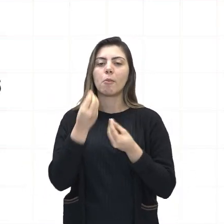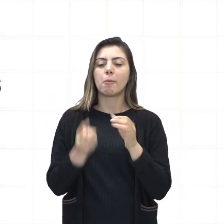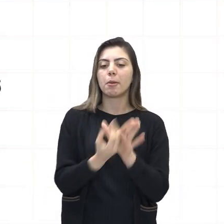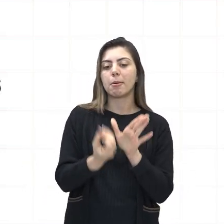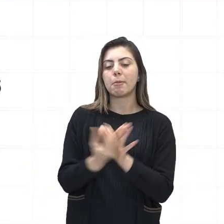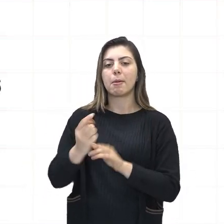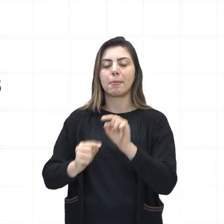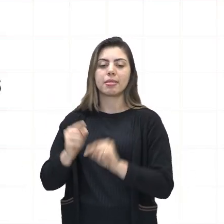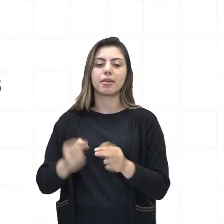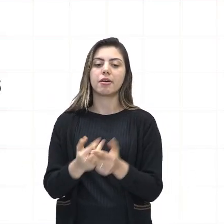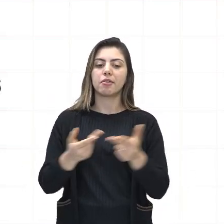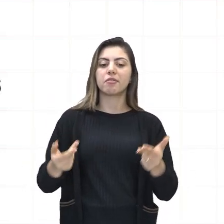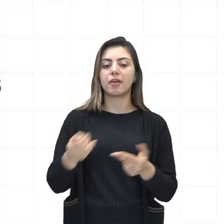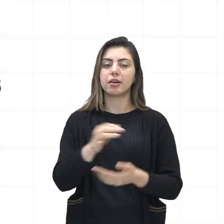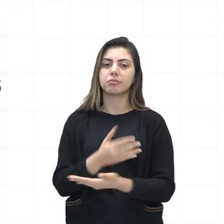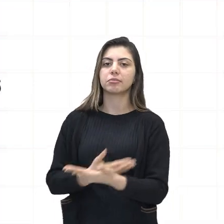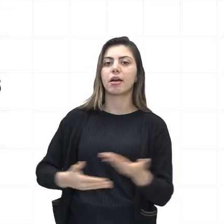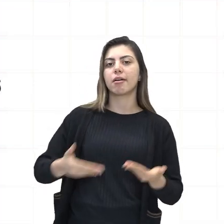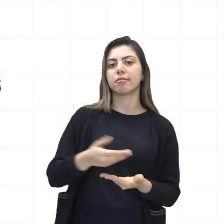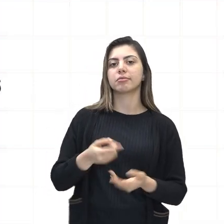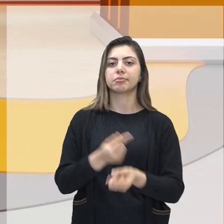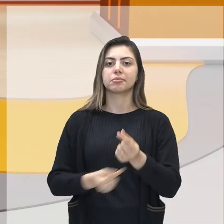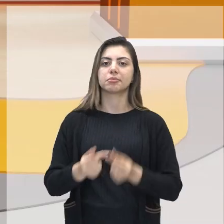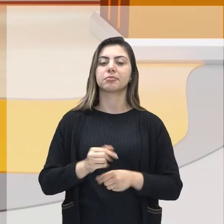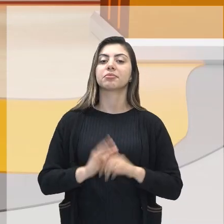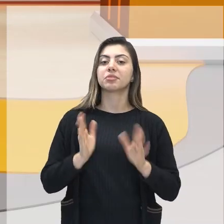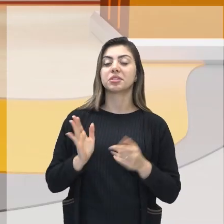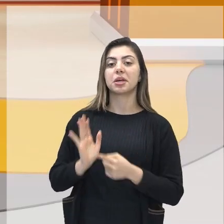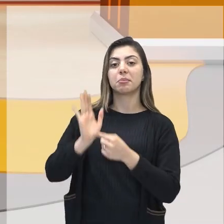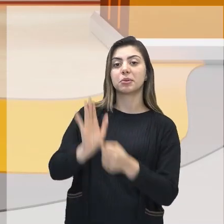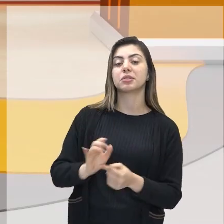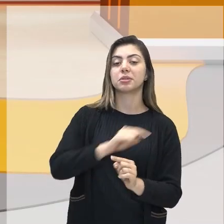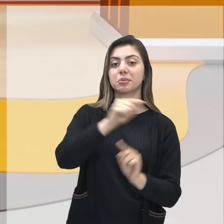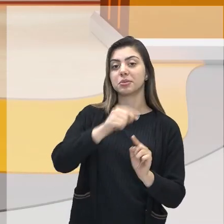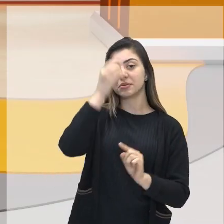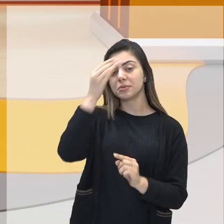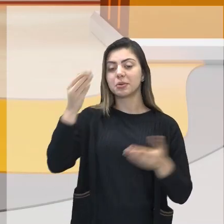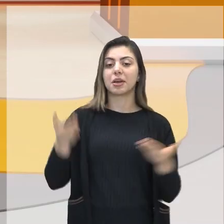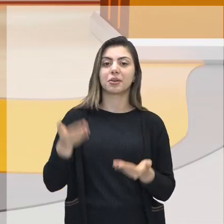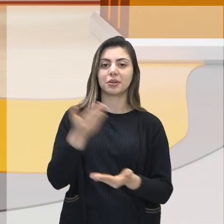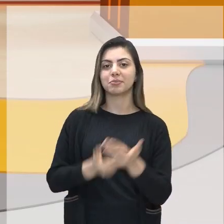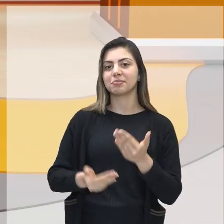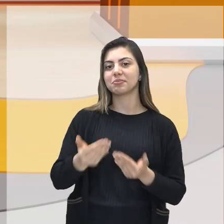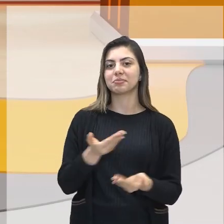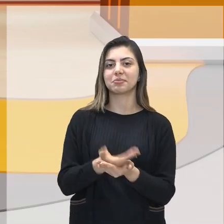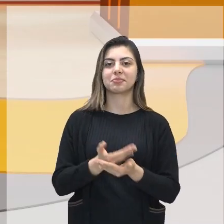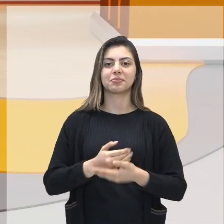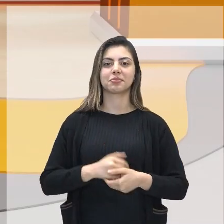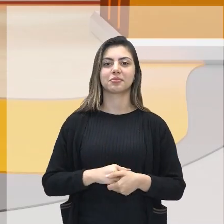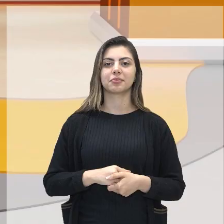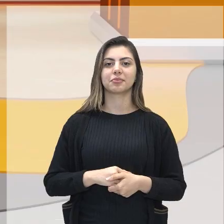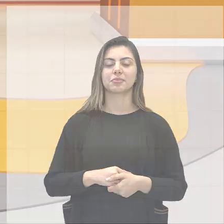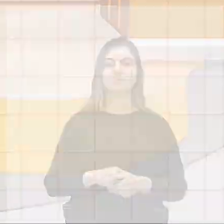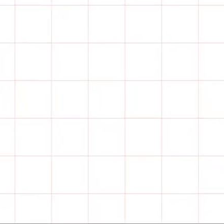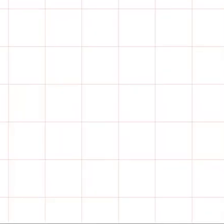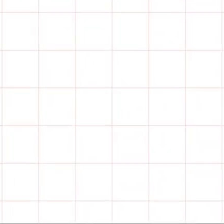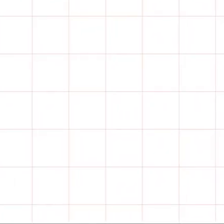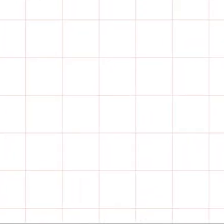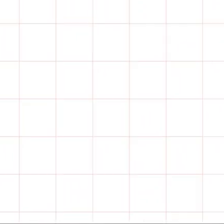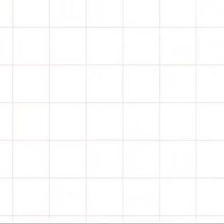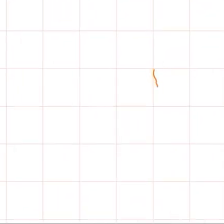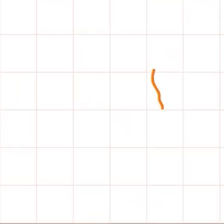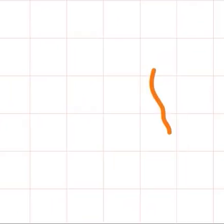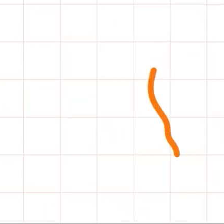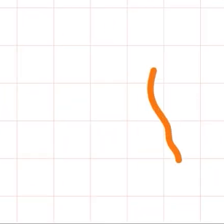de produtos e economia. Feita a apresentação do objeto de conhecimento, a gente vai dar início à nossa aula.